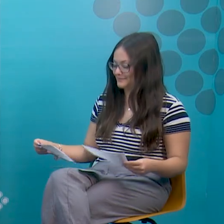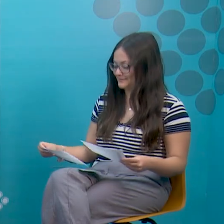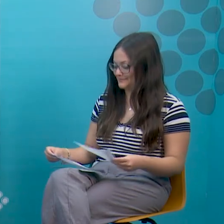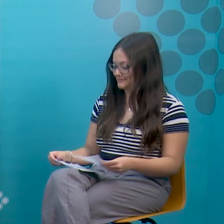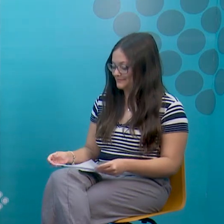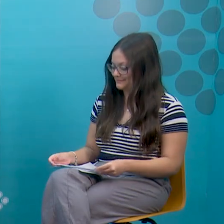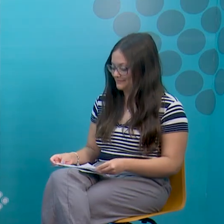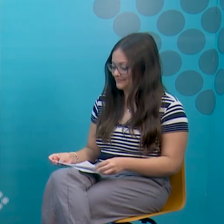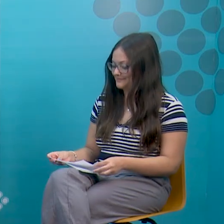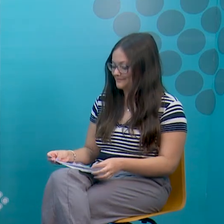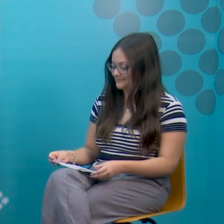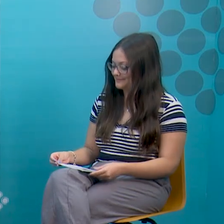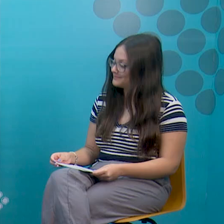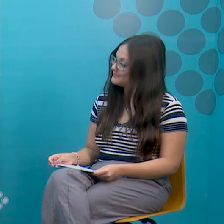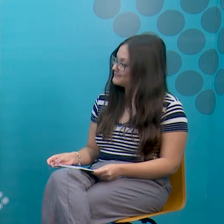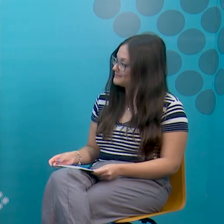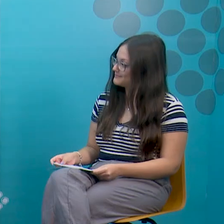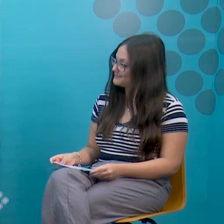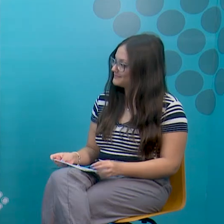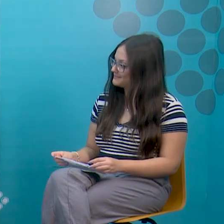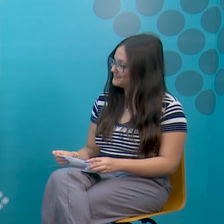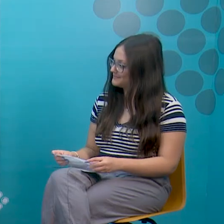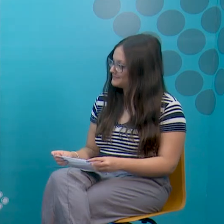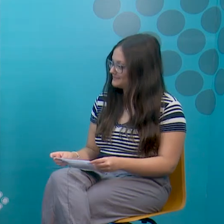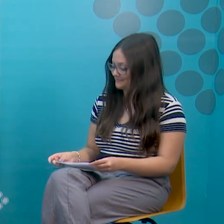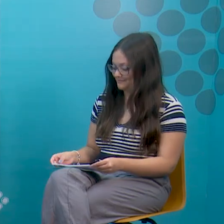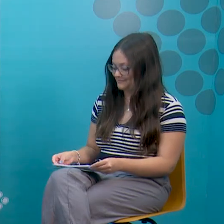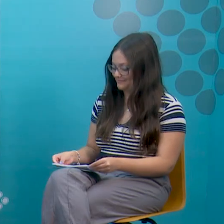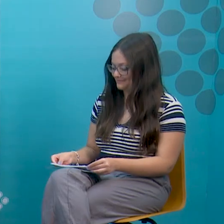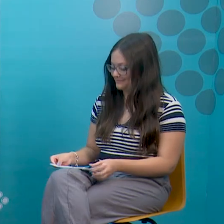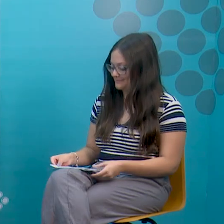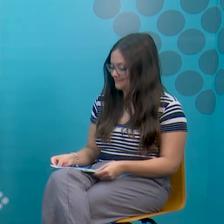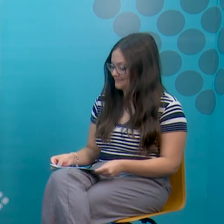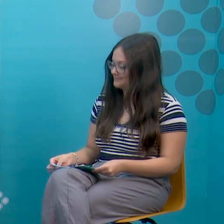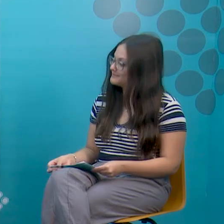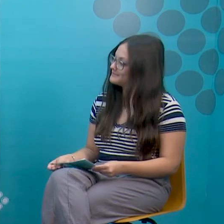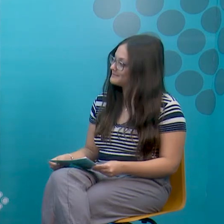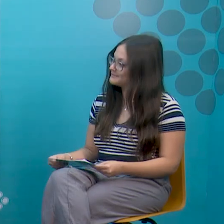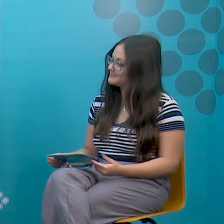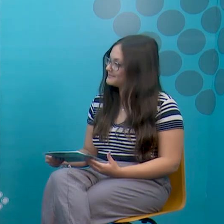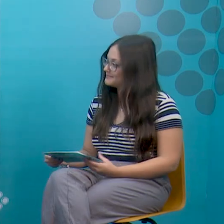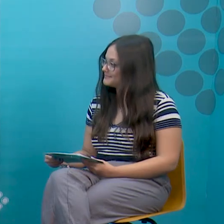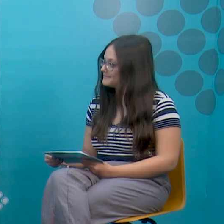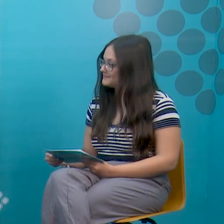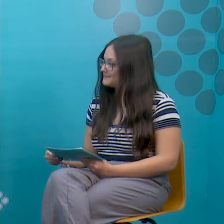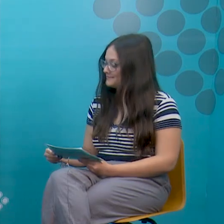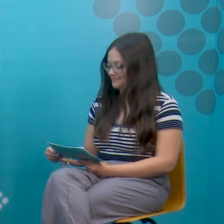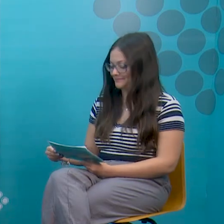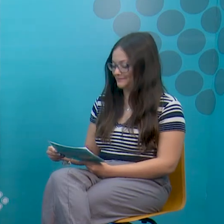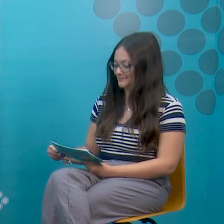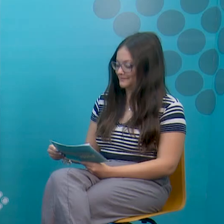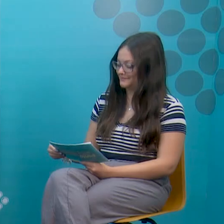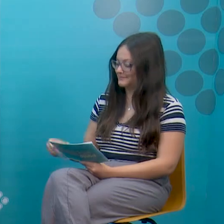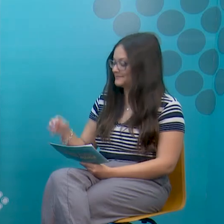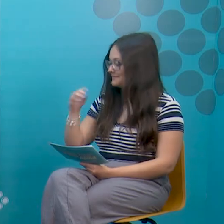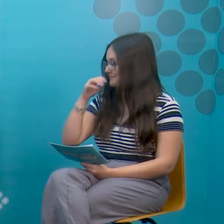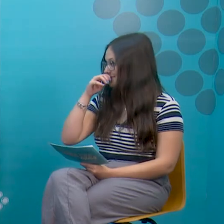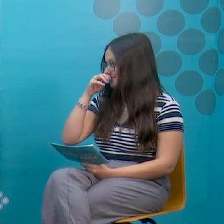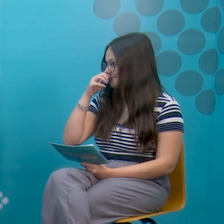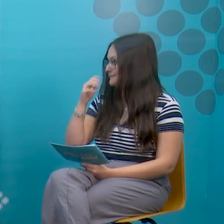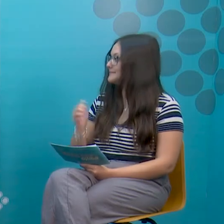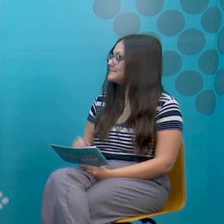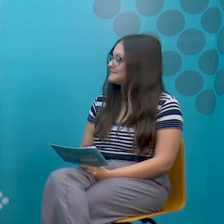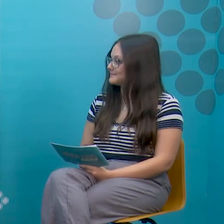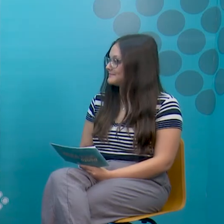aparecer mais criança, mas... Teve até um fato que a gente brinca questão do bairro do Rio Comprido, que a gente foi lá com, acho que a gente tinha praticamente umas